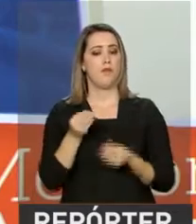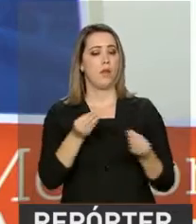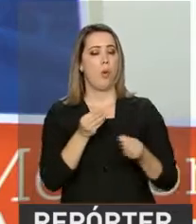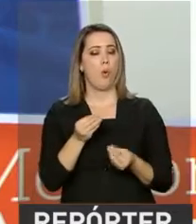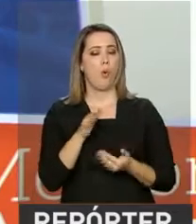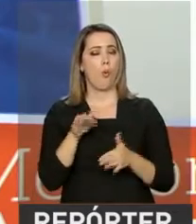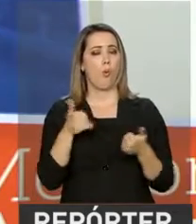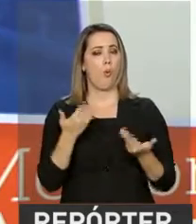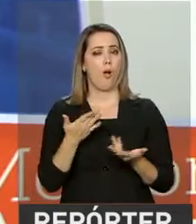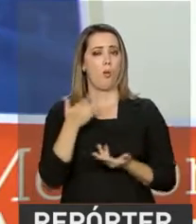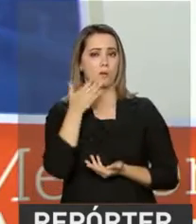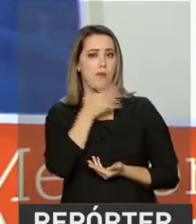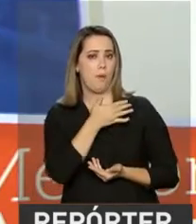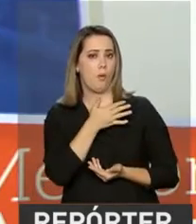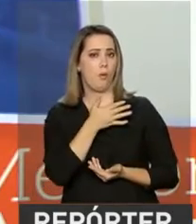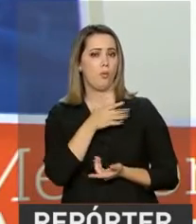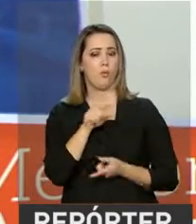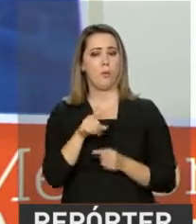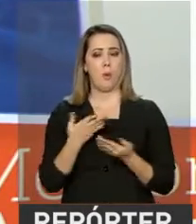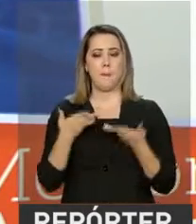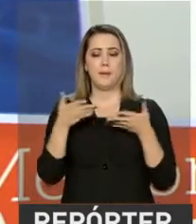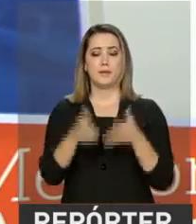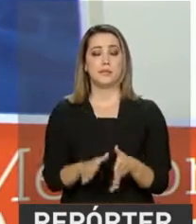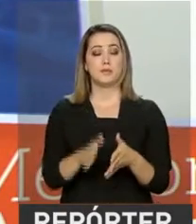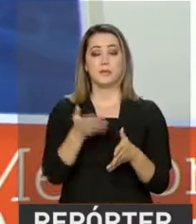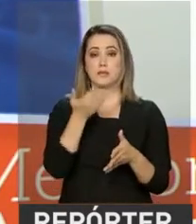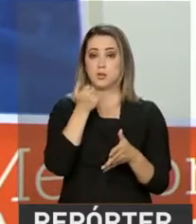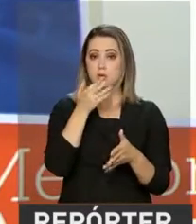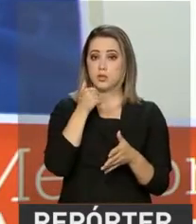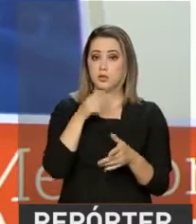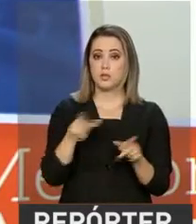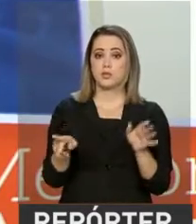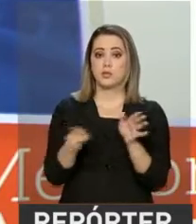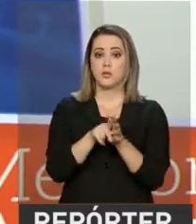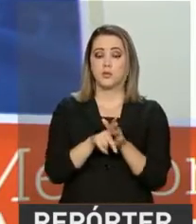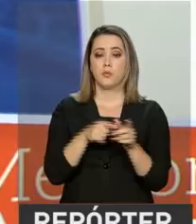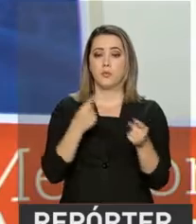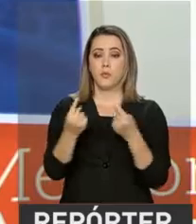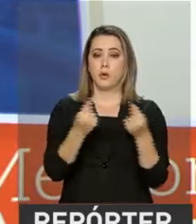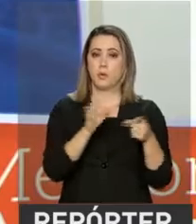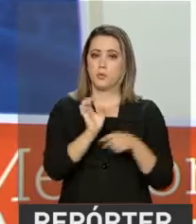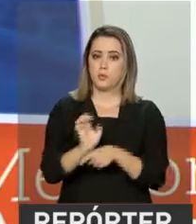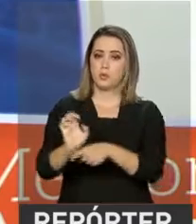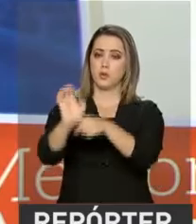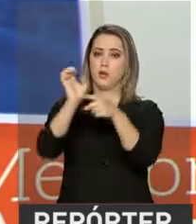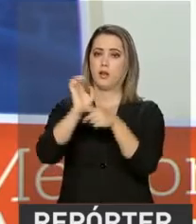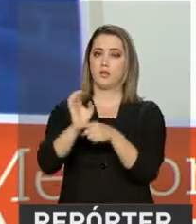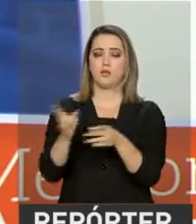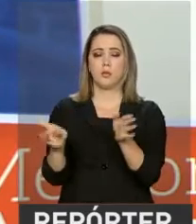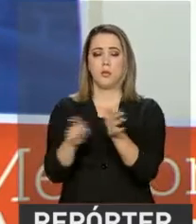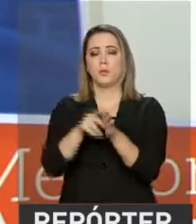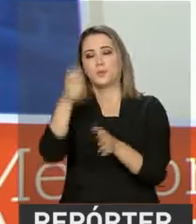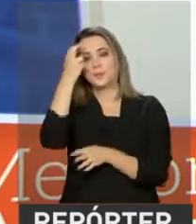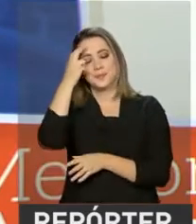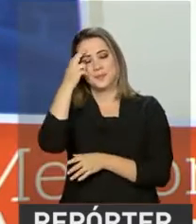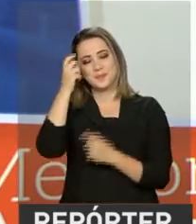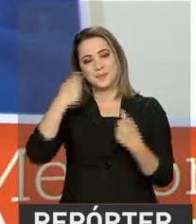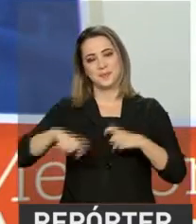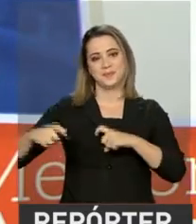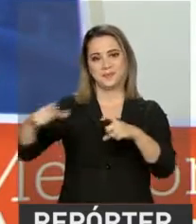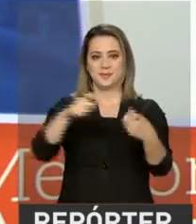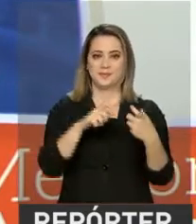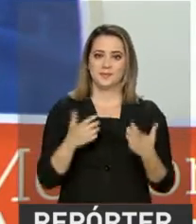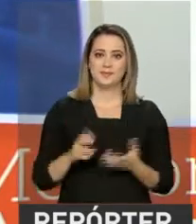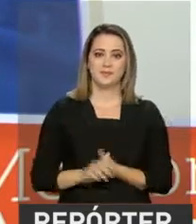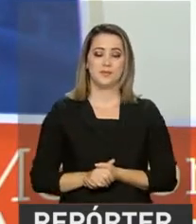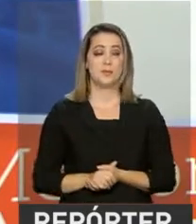a participação a inclusão de alimentos regionais que caracteriza a cultura local não é daquela naquela região em que a escola está